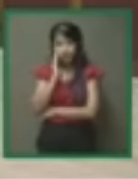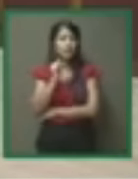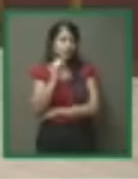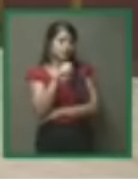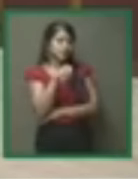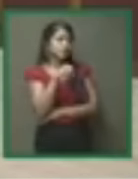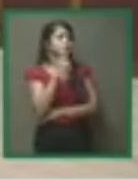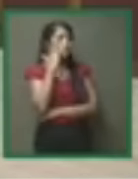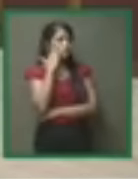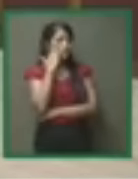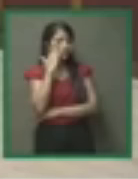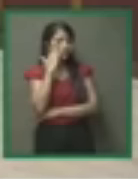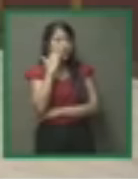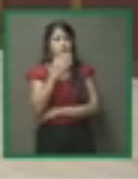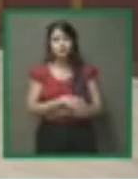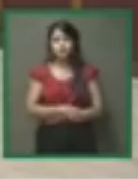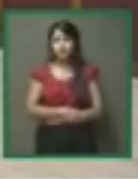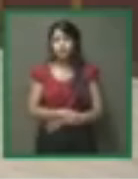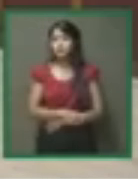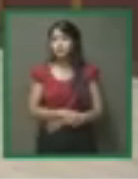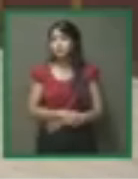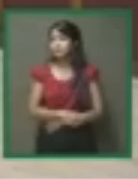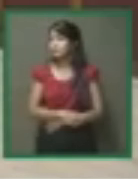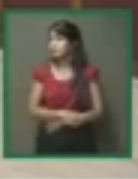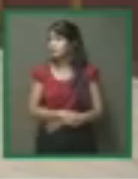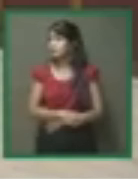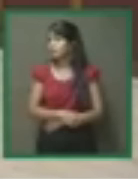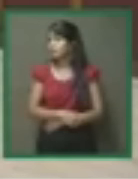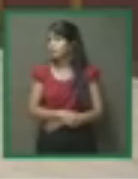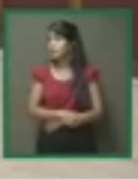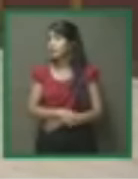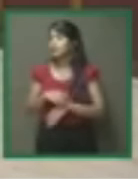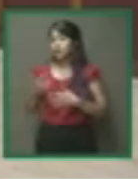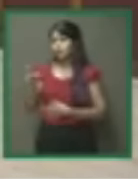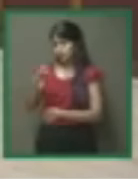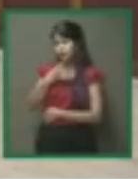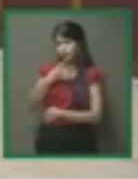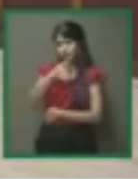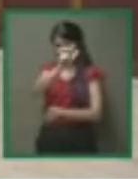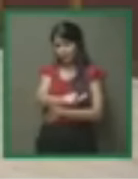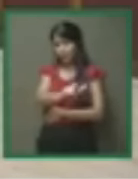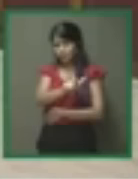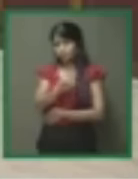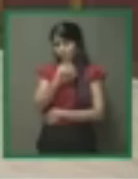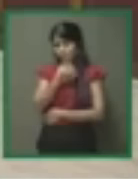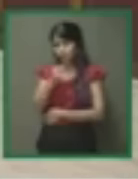Sim, doutor. Estou ciente da acusação. Não. O senhor conhecia Lohan?